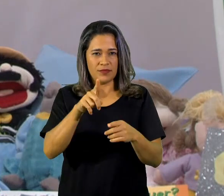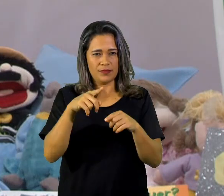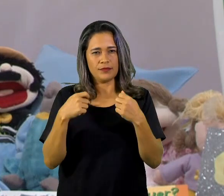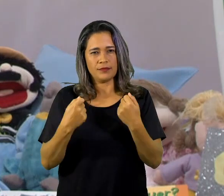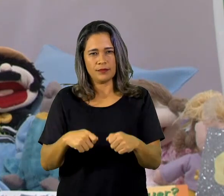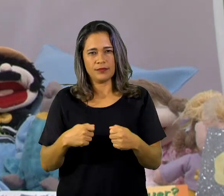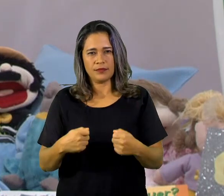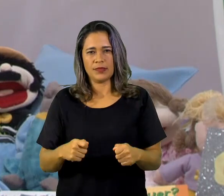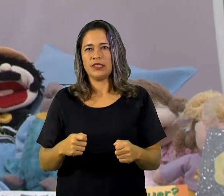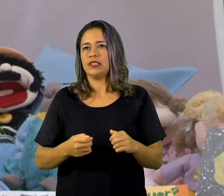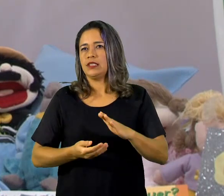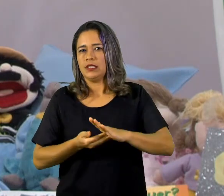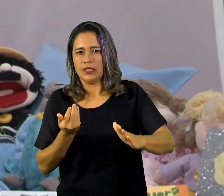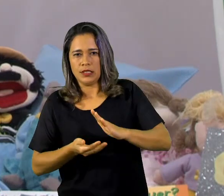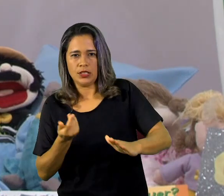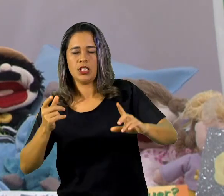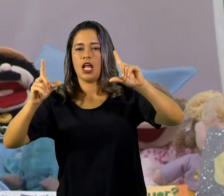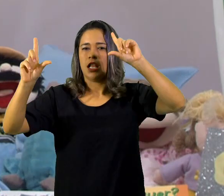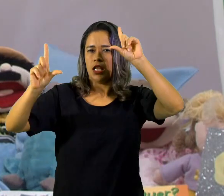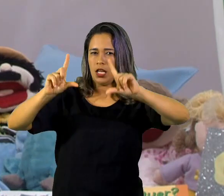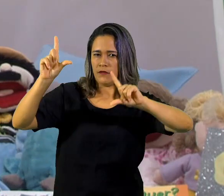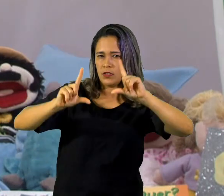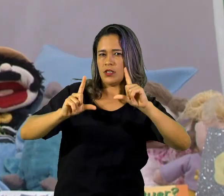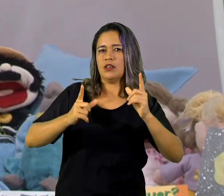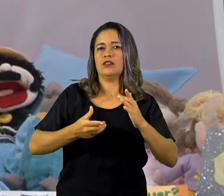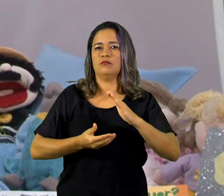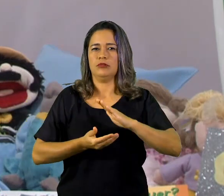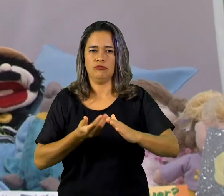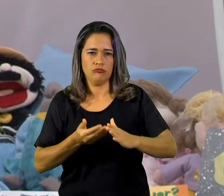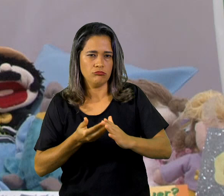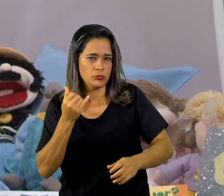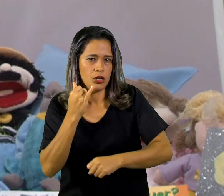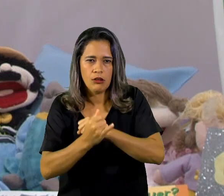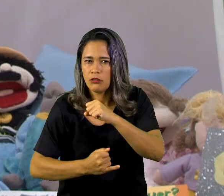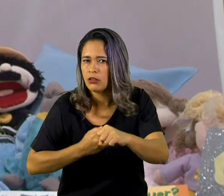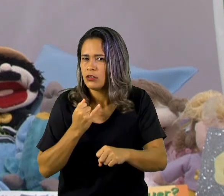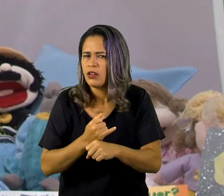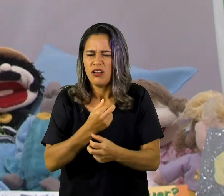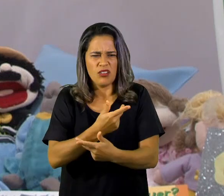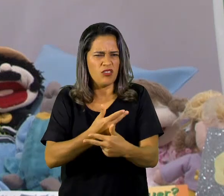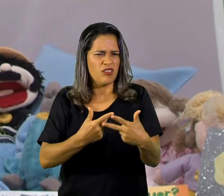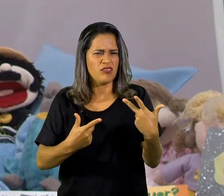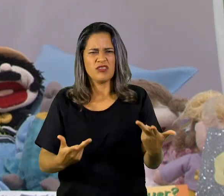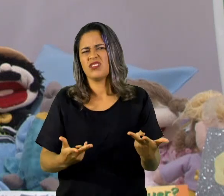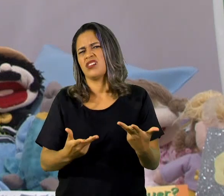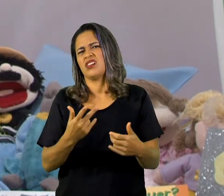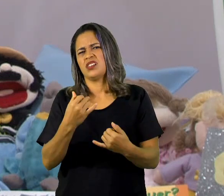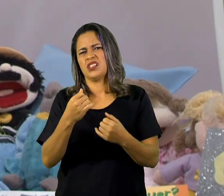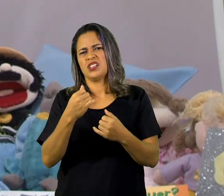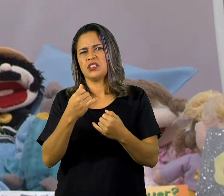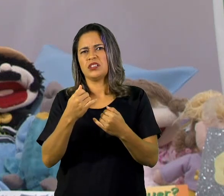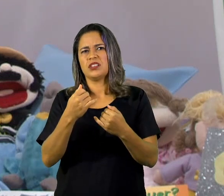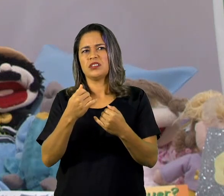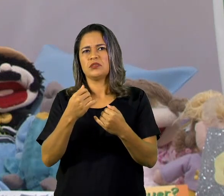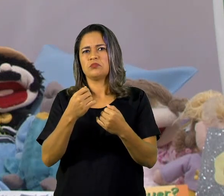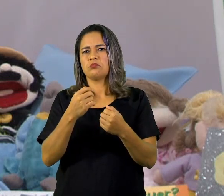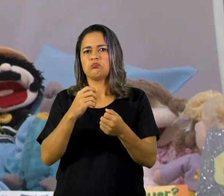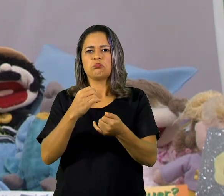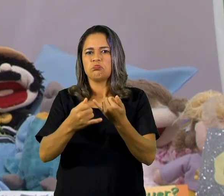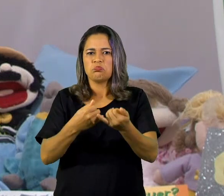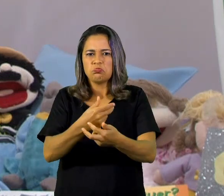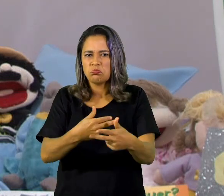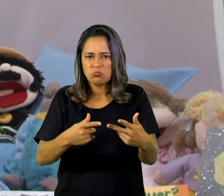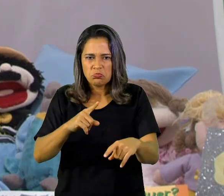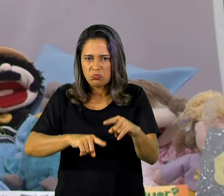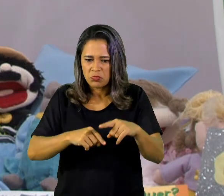a mídia, a televisão, a internet, um brinquedo, qualquer coisa